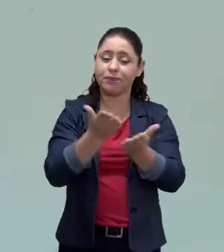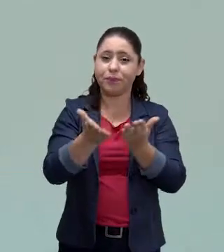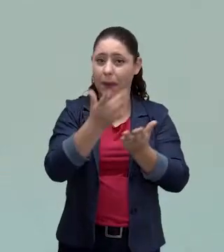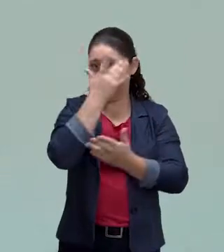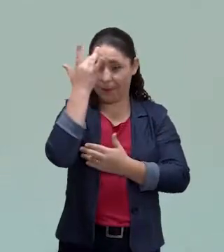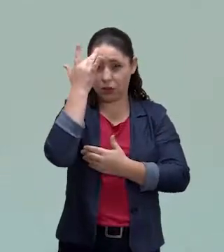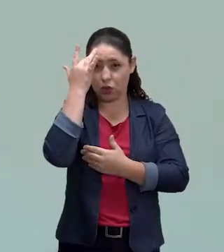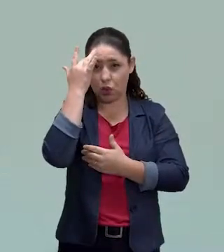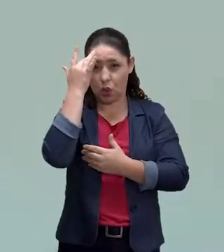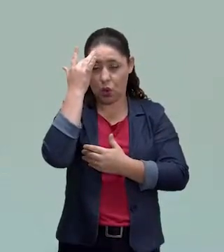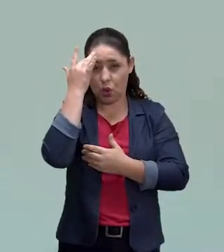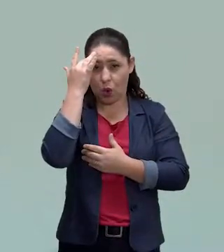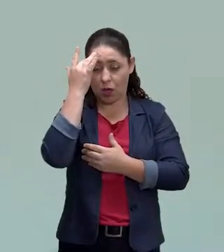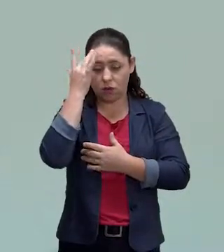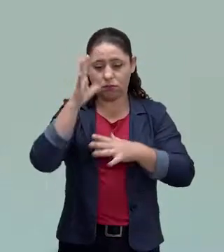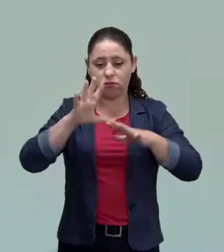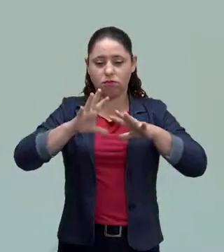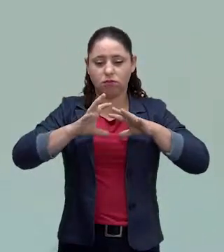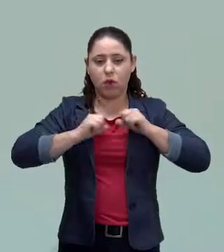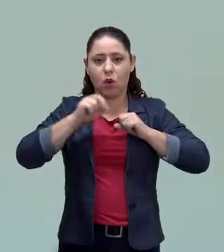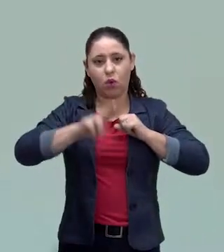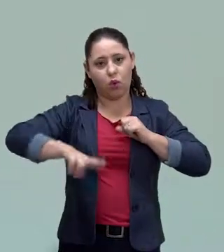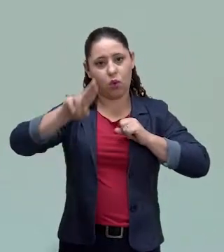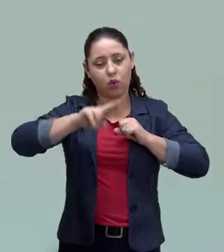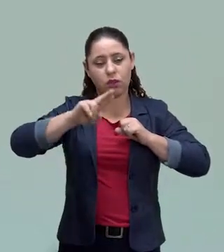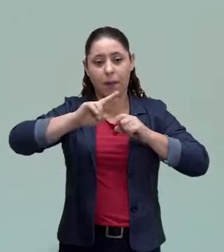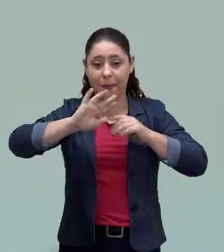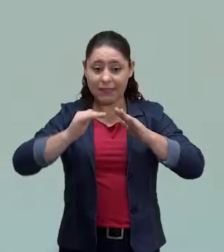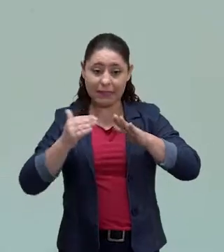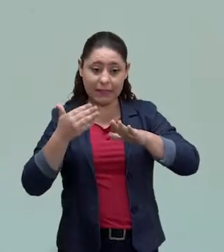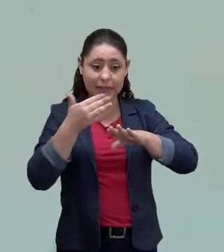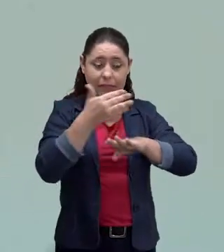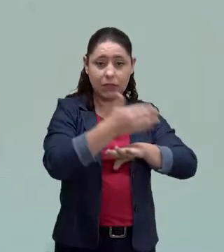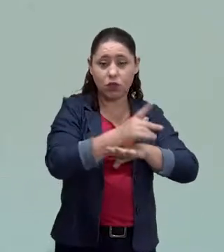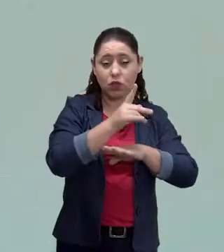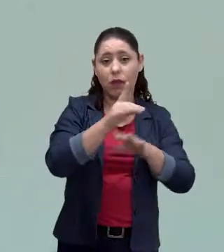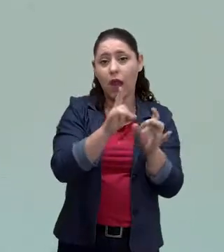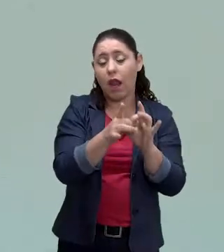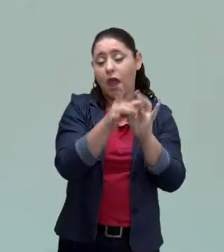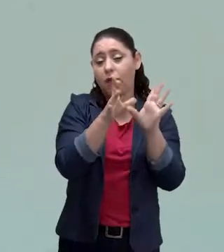dependente do uso suplementar de oxigênio para deshospitalização ou mesmo